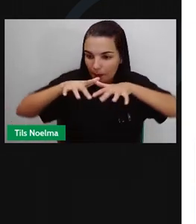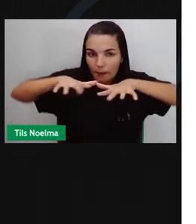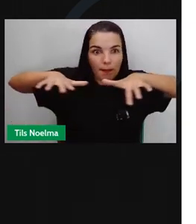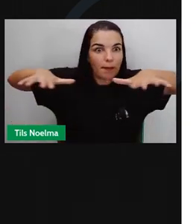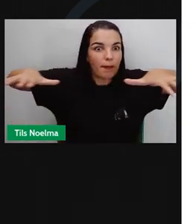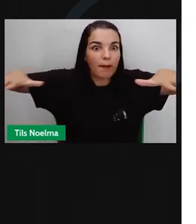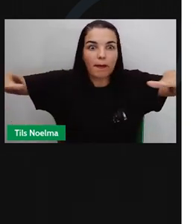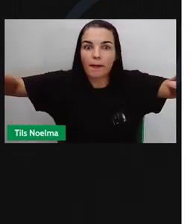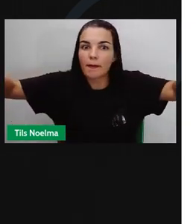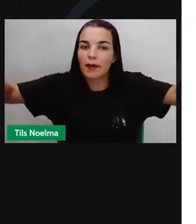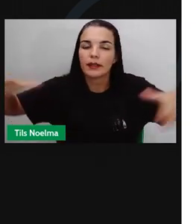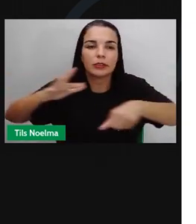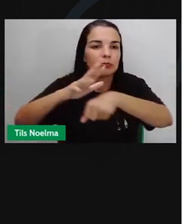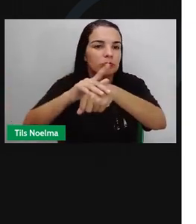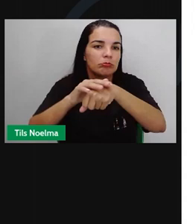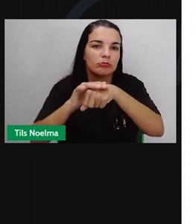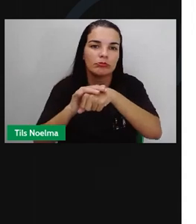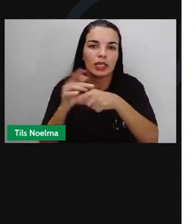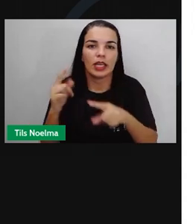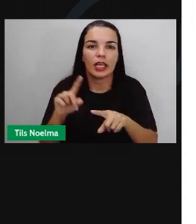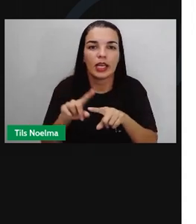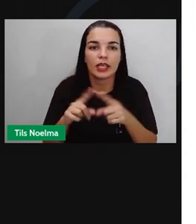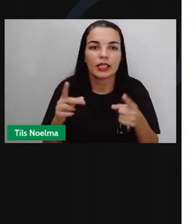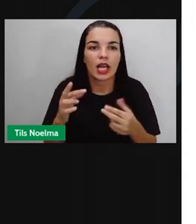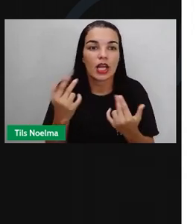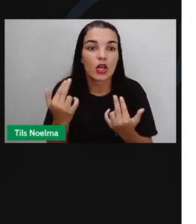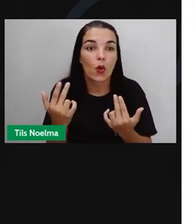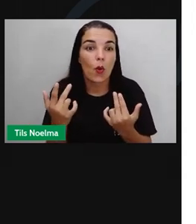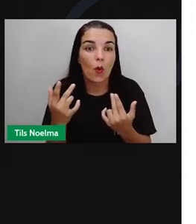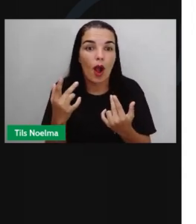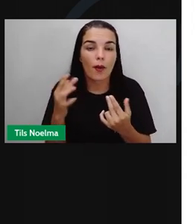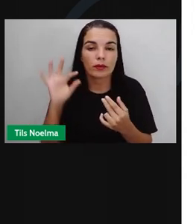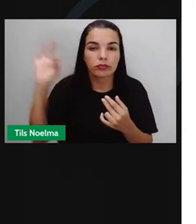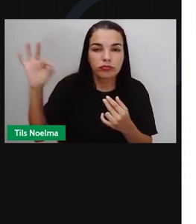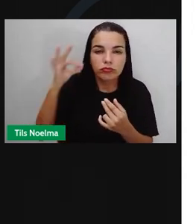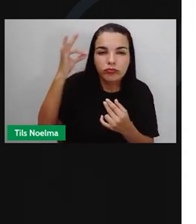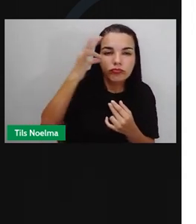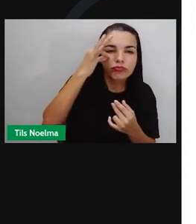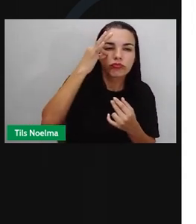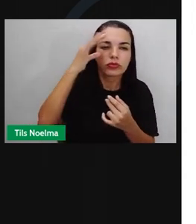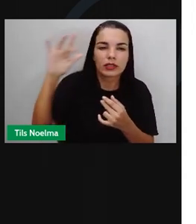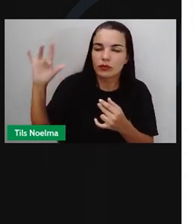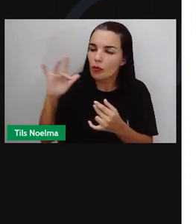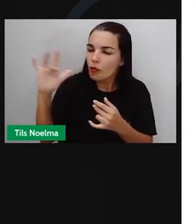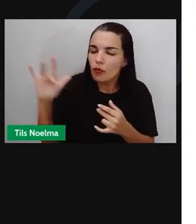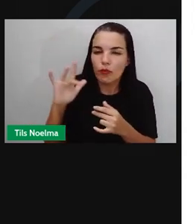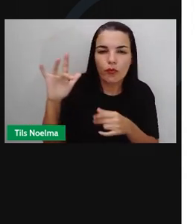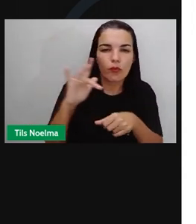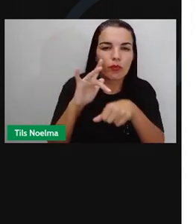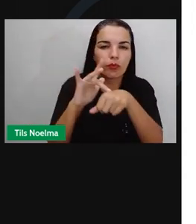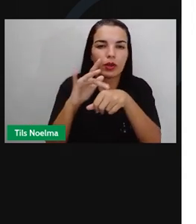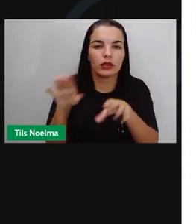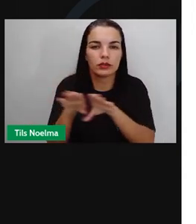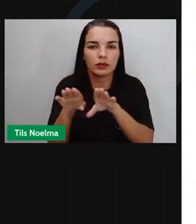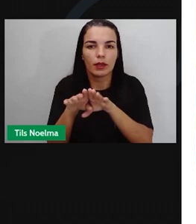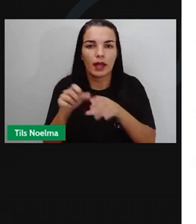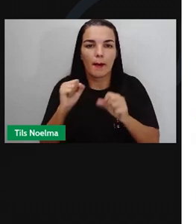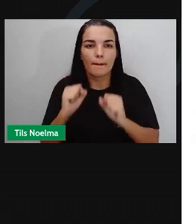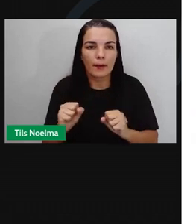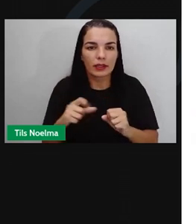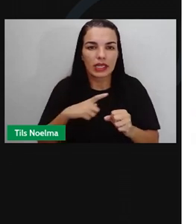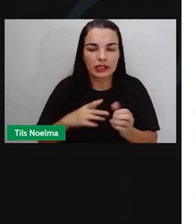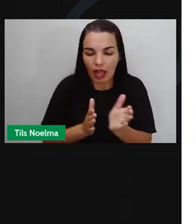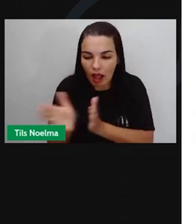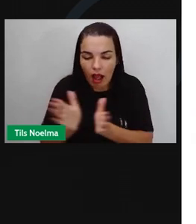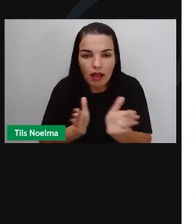causar sérios danos o mesmo acontece com doenças transmitidas por moscas mosquitos e outros insetos estranhos e conseguem ter